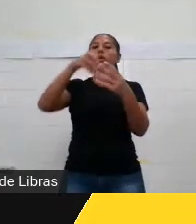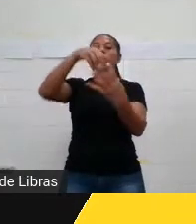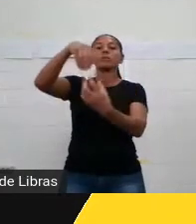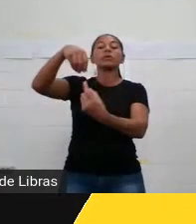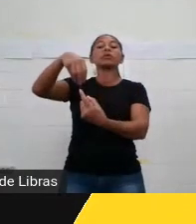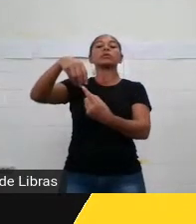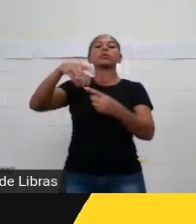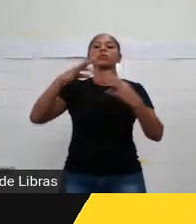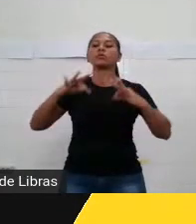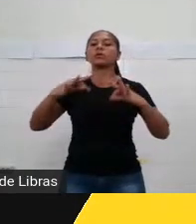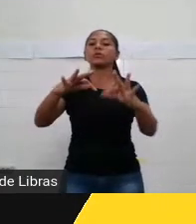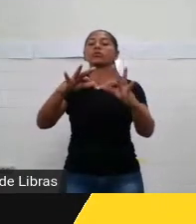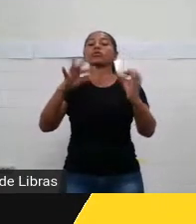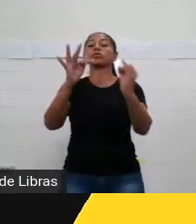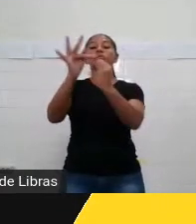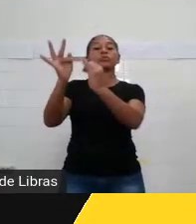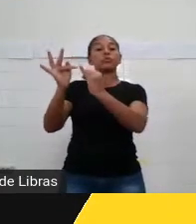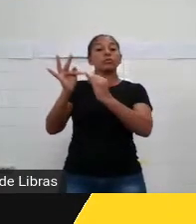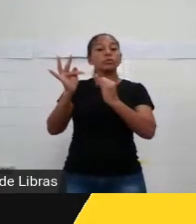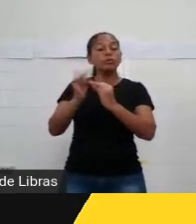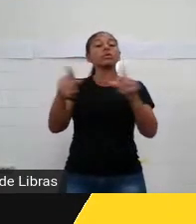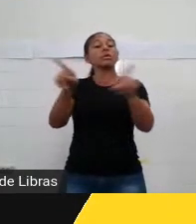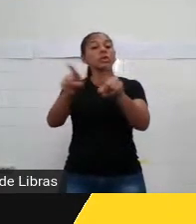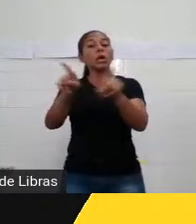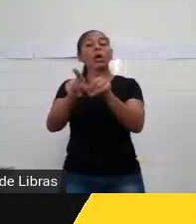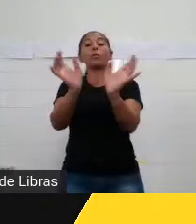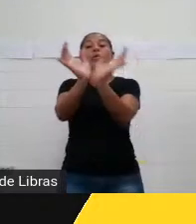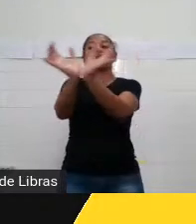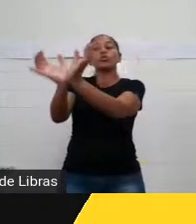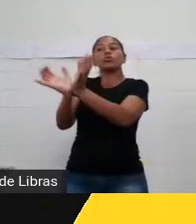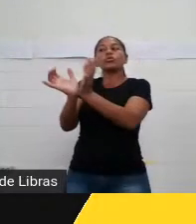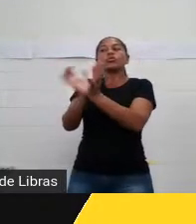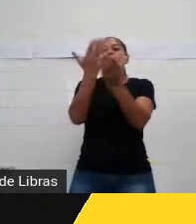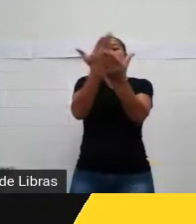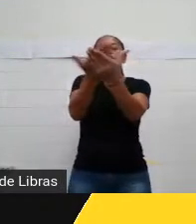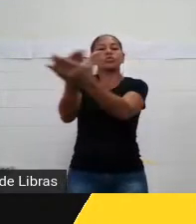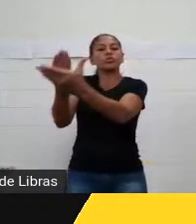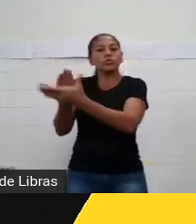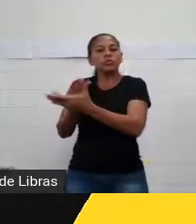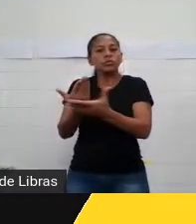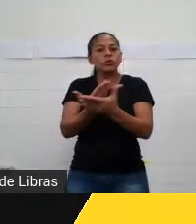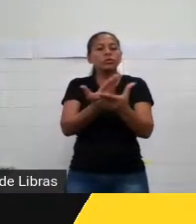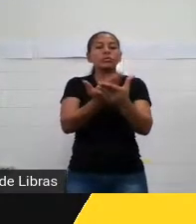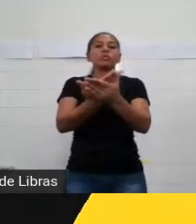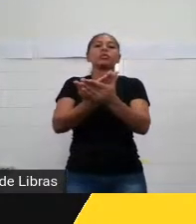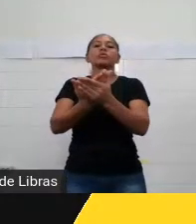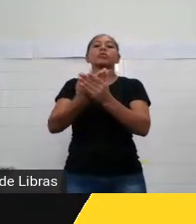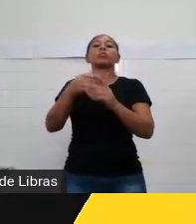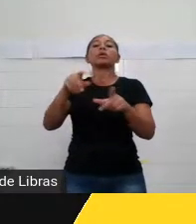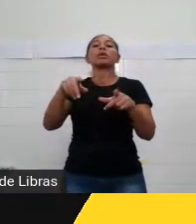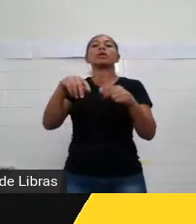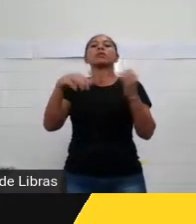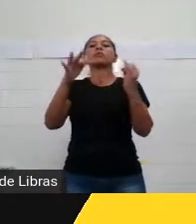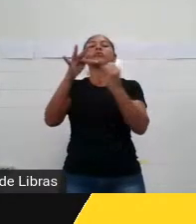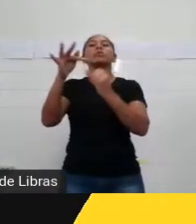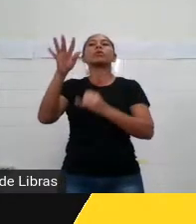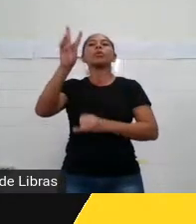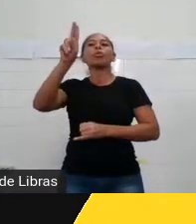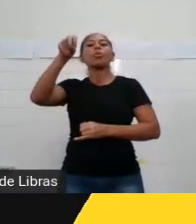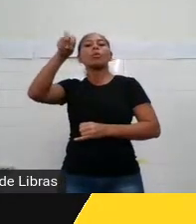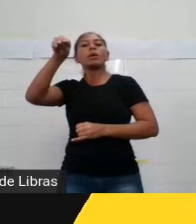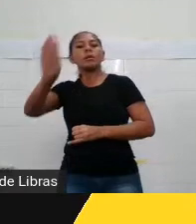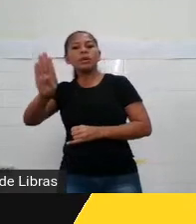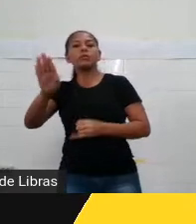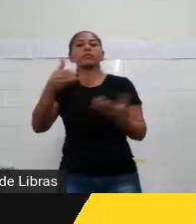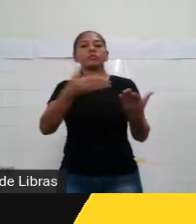Educação e Tecnologias do IFES e do Grupo de Estudos em Literatura Brasileira Contemporânea da UNB. Professora, fique